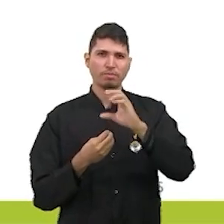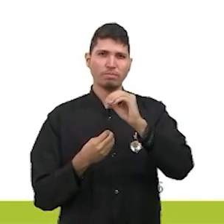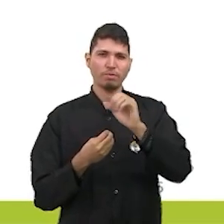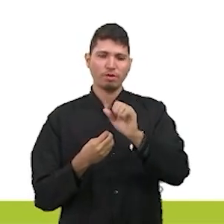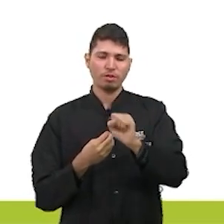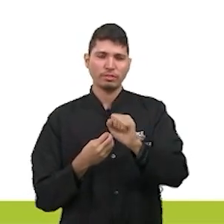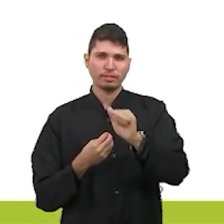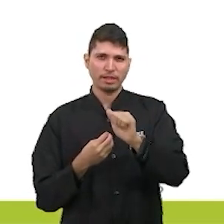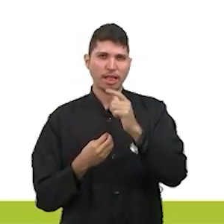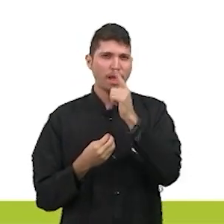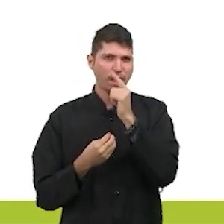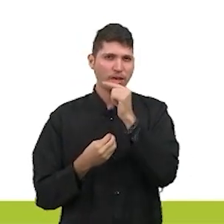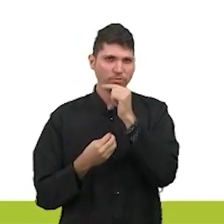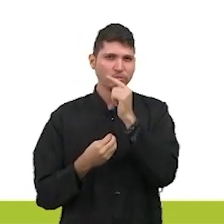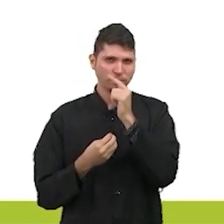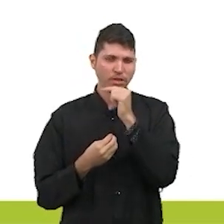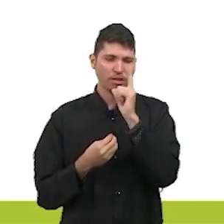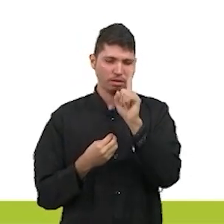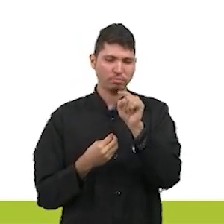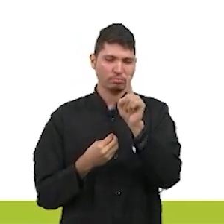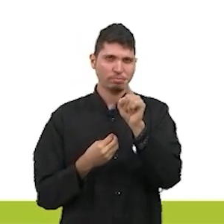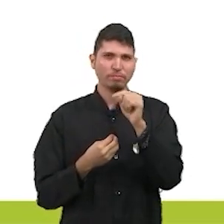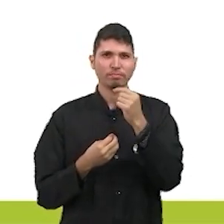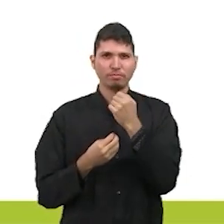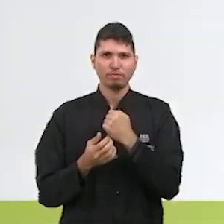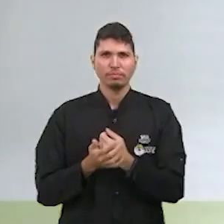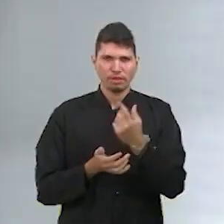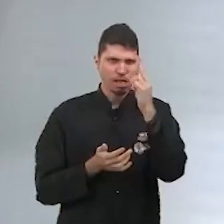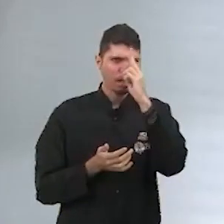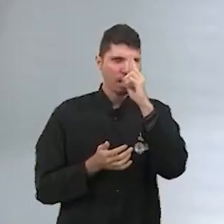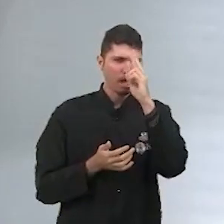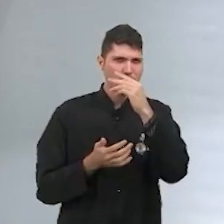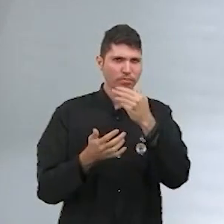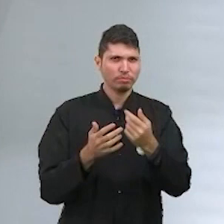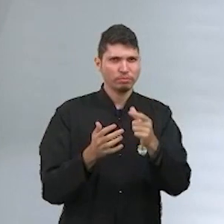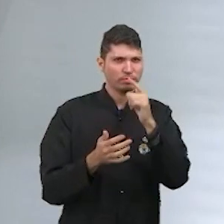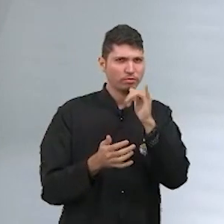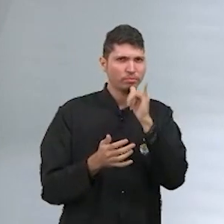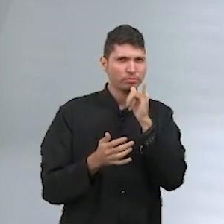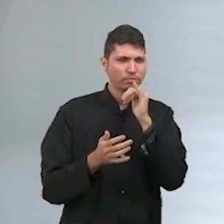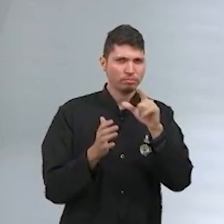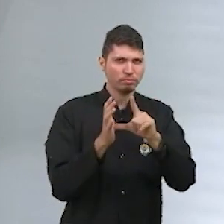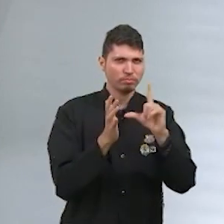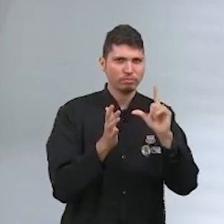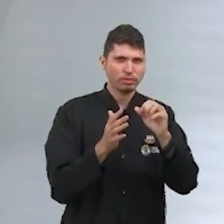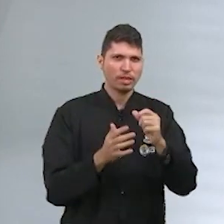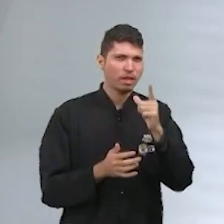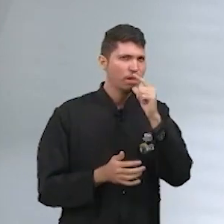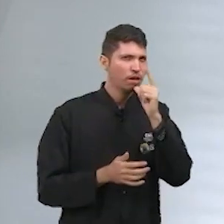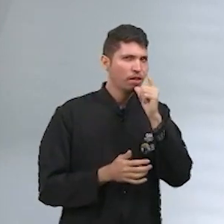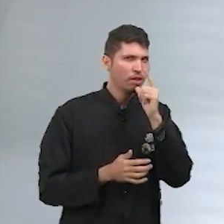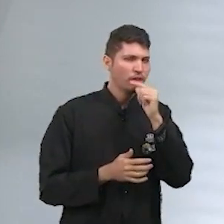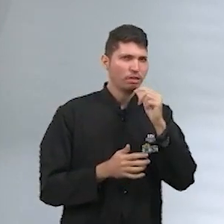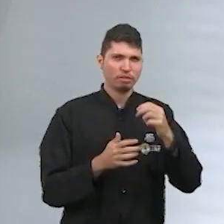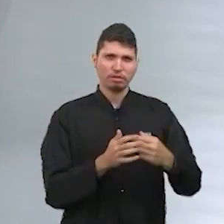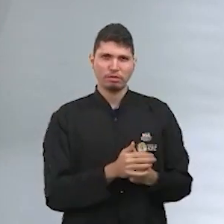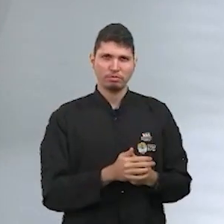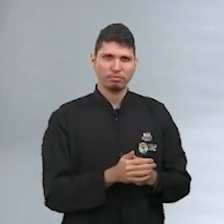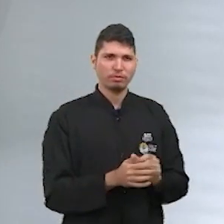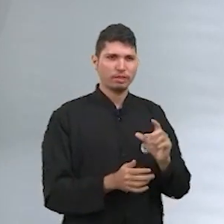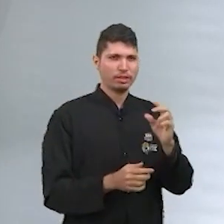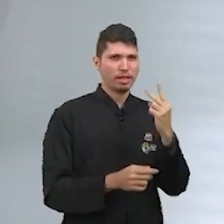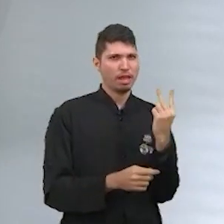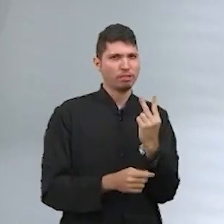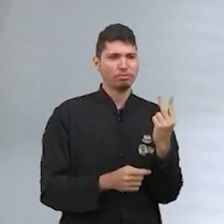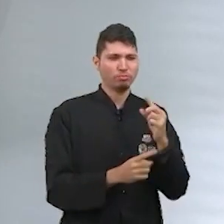água. Vocês lembram lá do exemplo anterior? A água possui, né, as cargas parciais positivas e